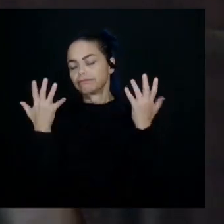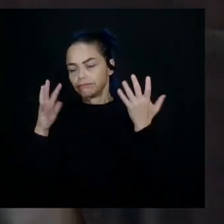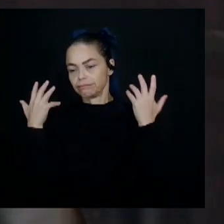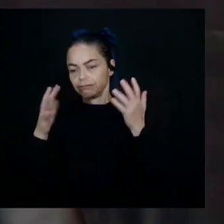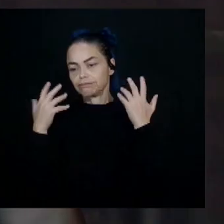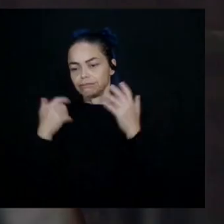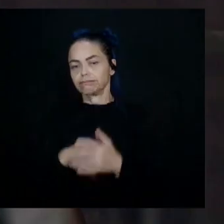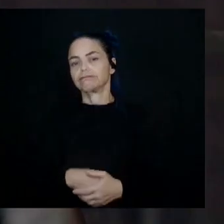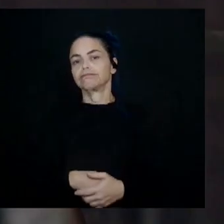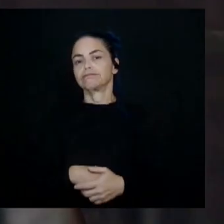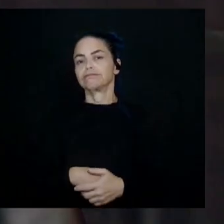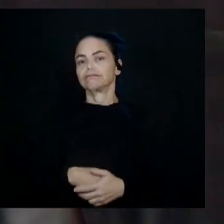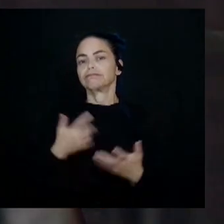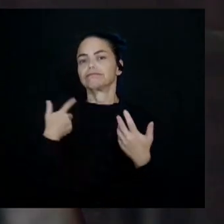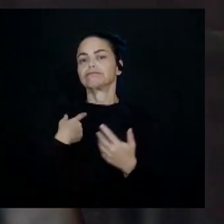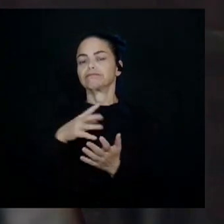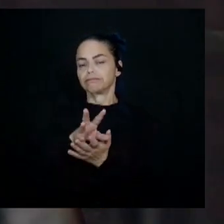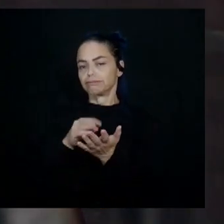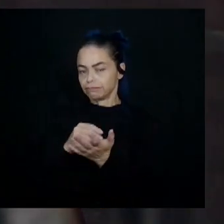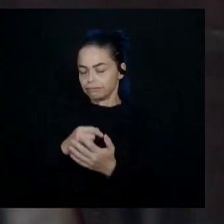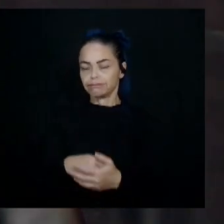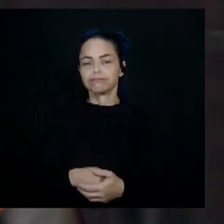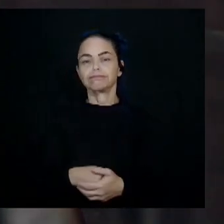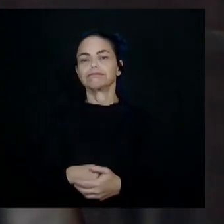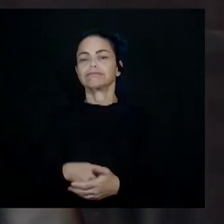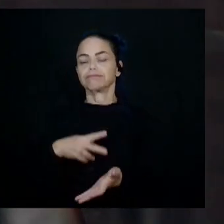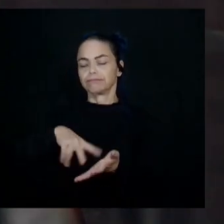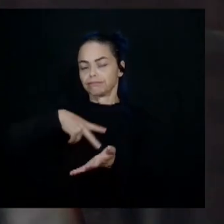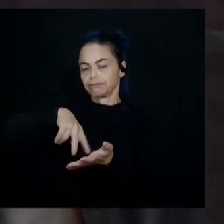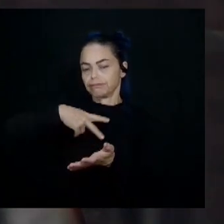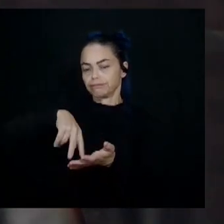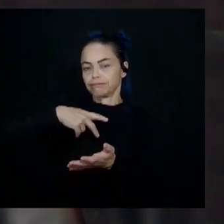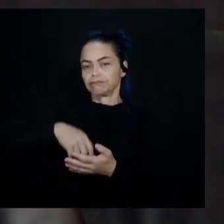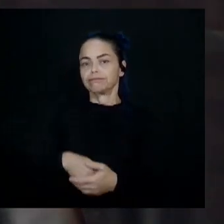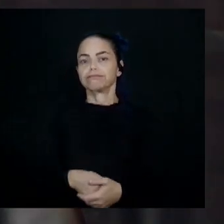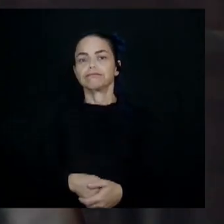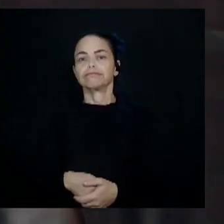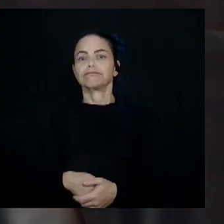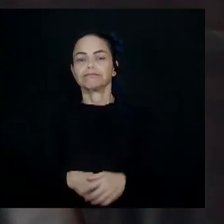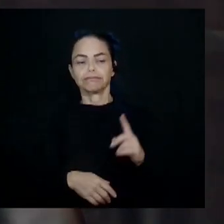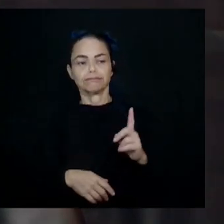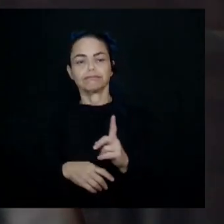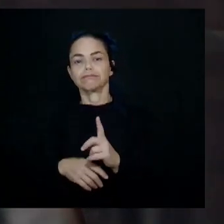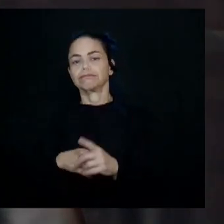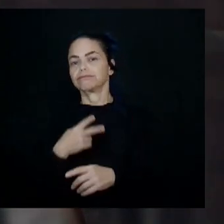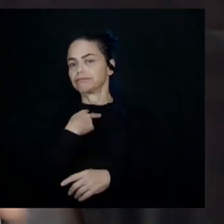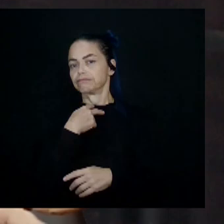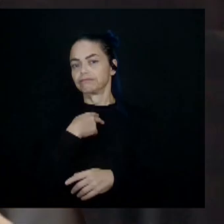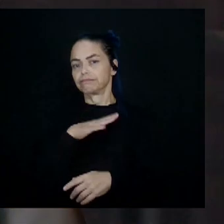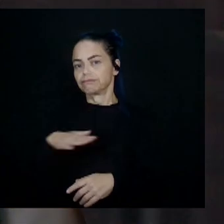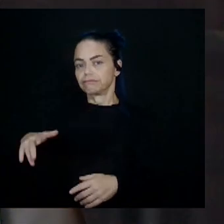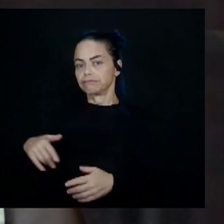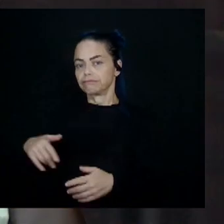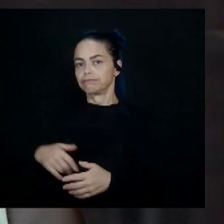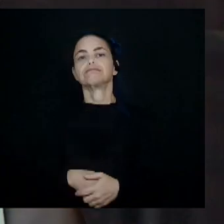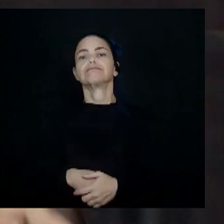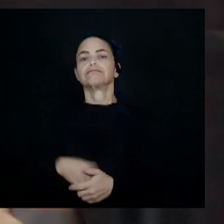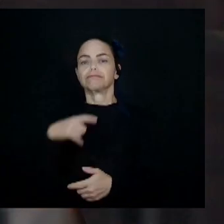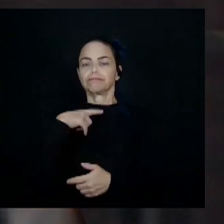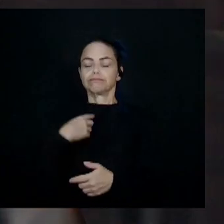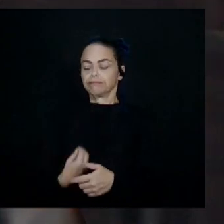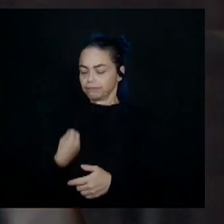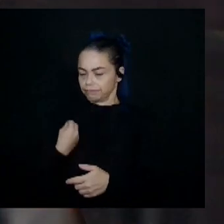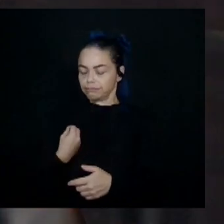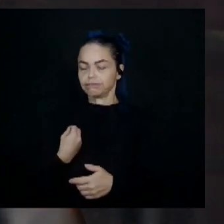roupa. Também vou imitar essa dança. Não expor, né? Não pode expor essa criança. A criança tem que estar em ambiente